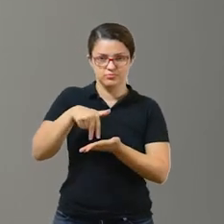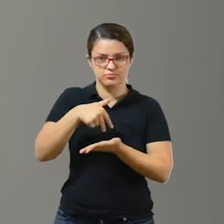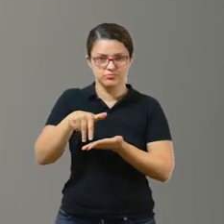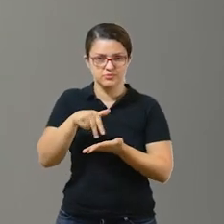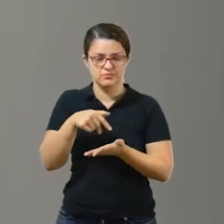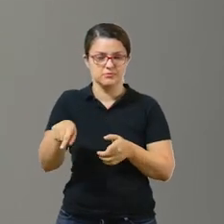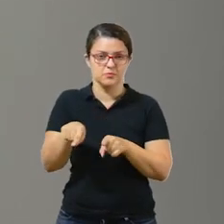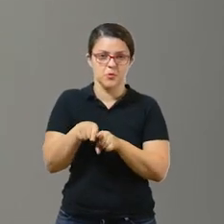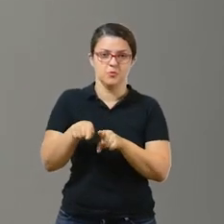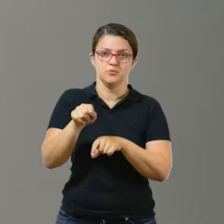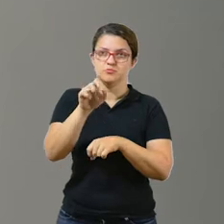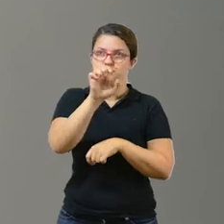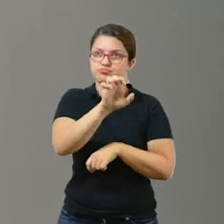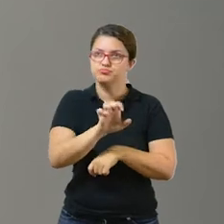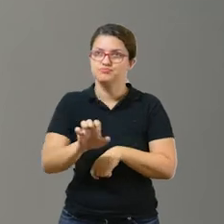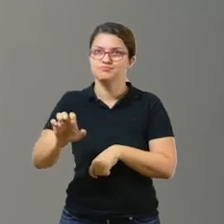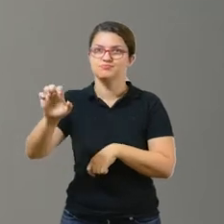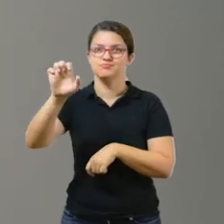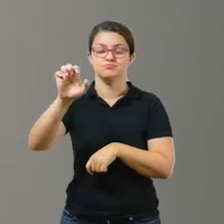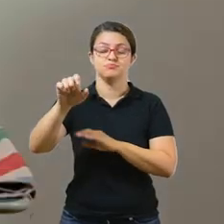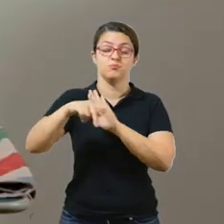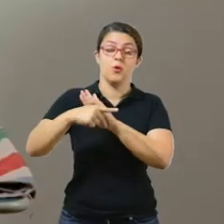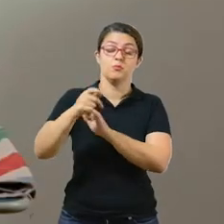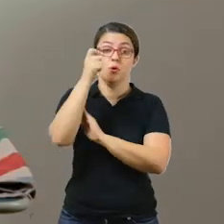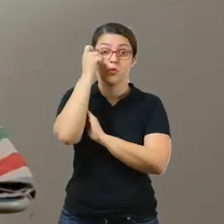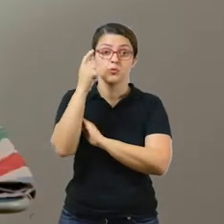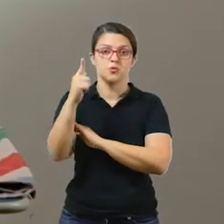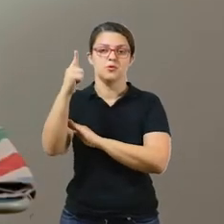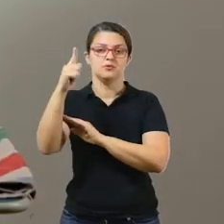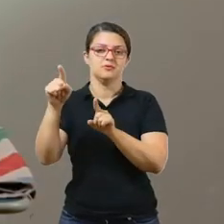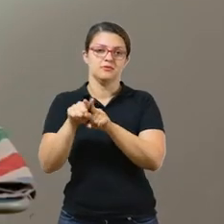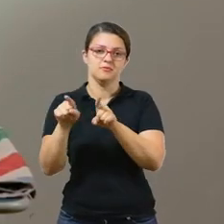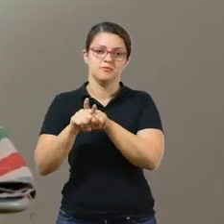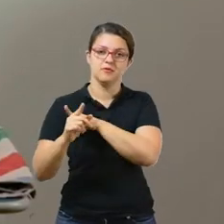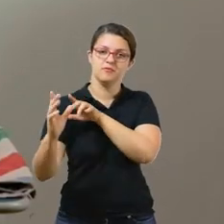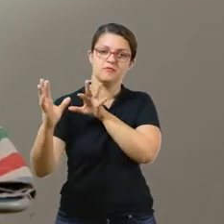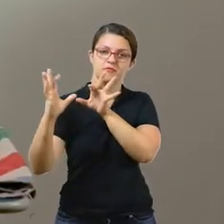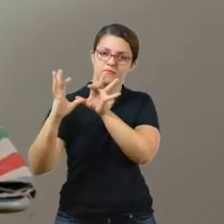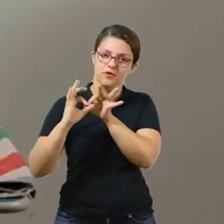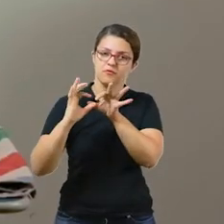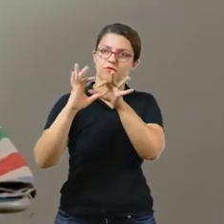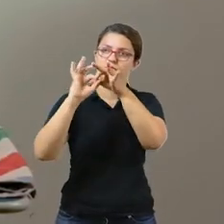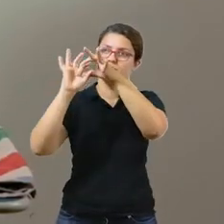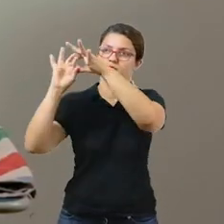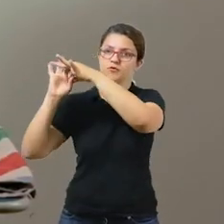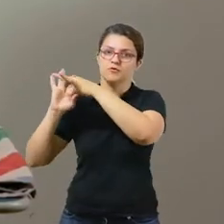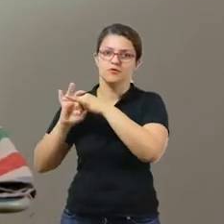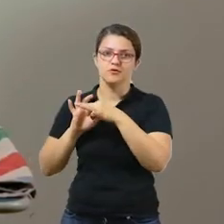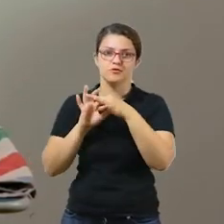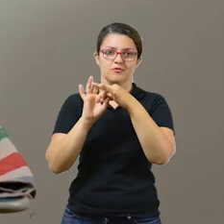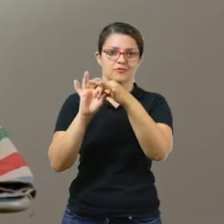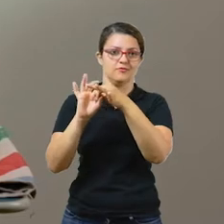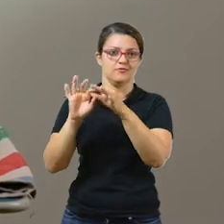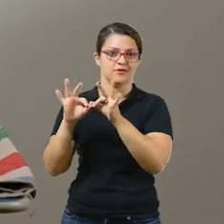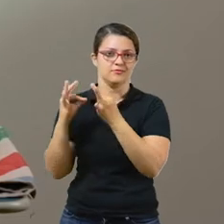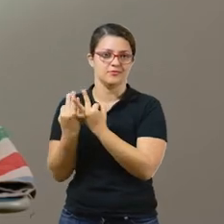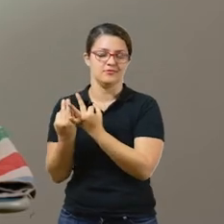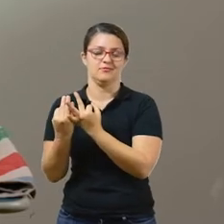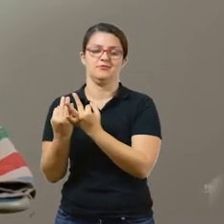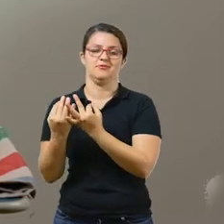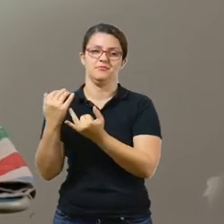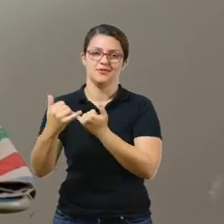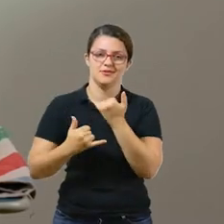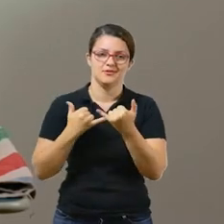manifestações regionais e culturais. Também vai conseguir estreitar o vínculo dos familiares que estão participando da dança através de